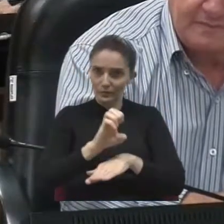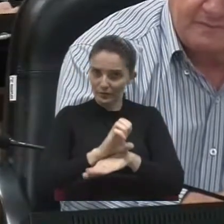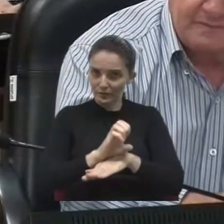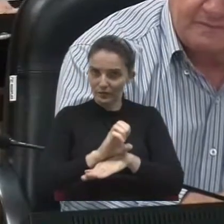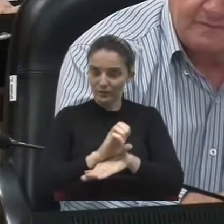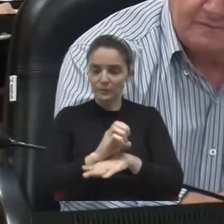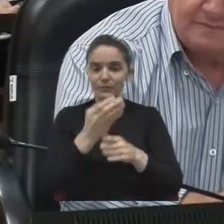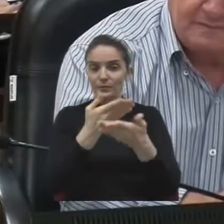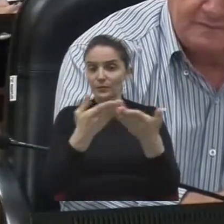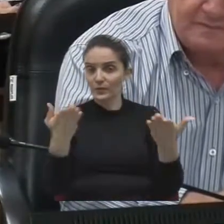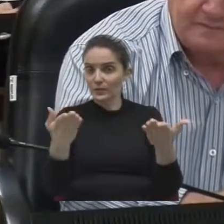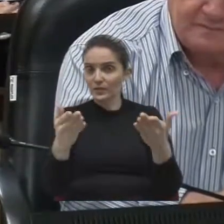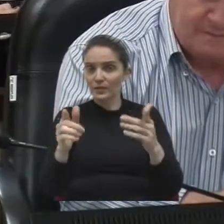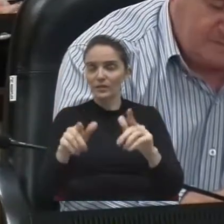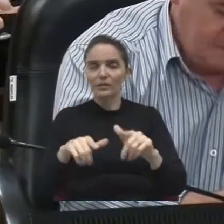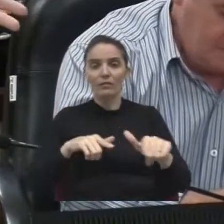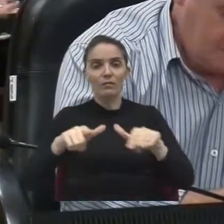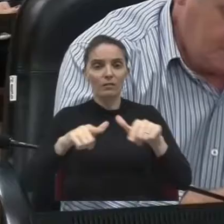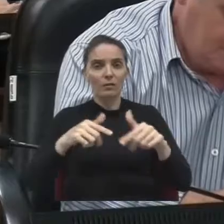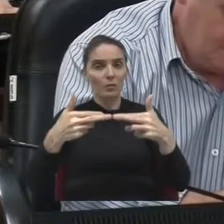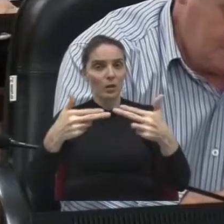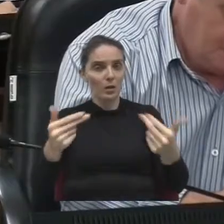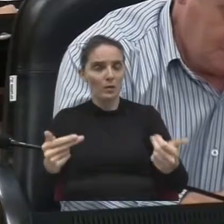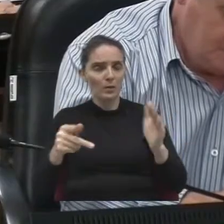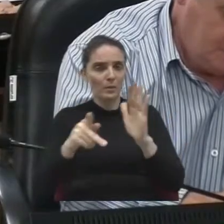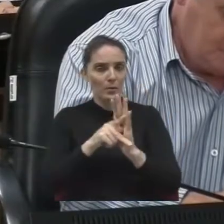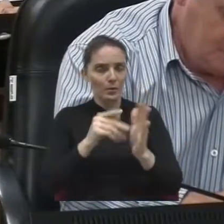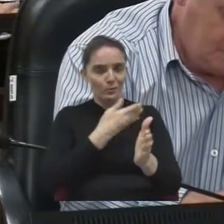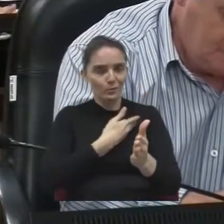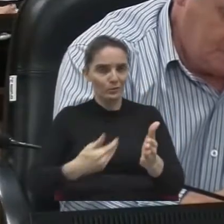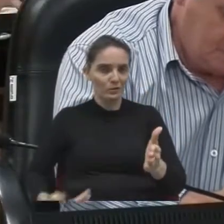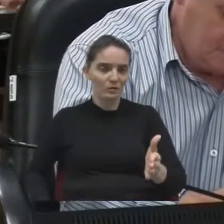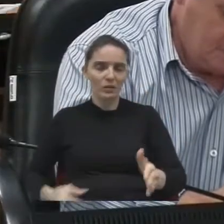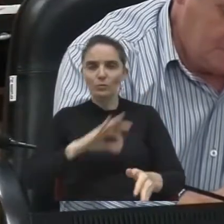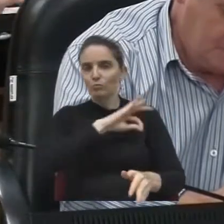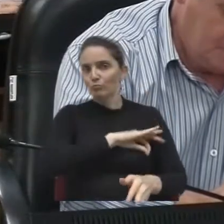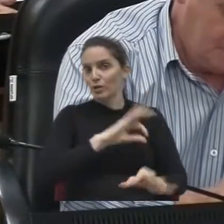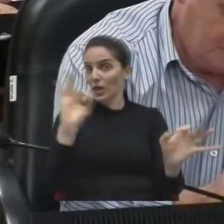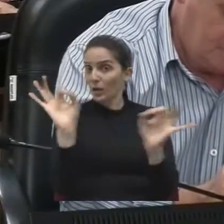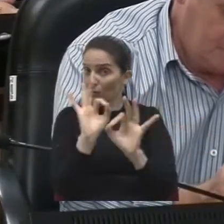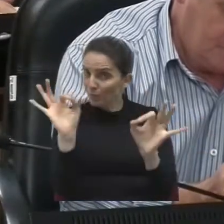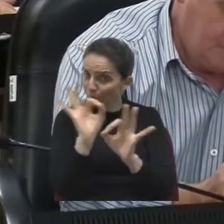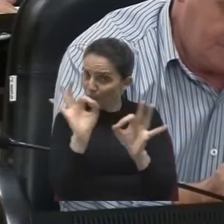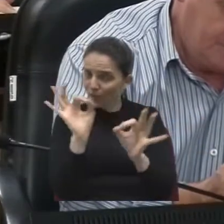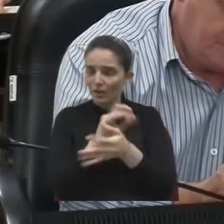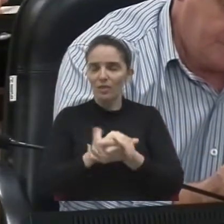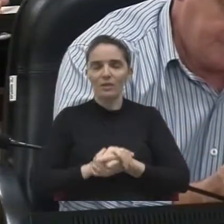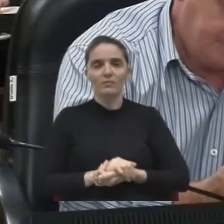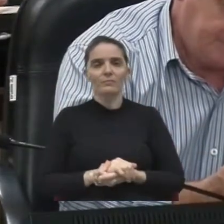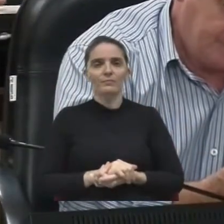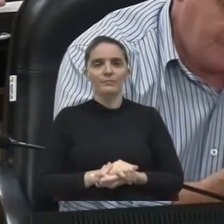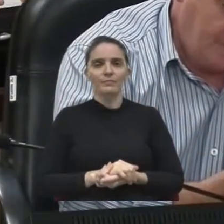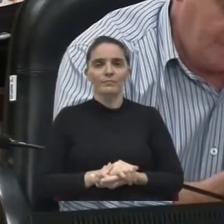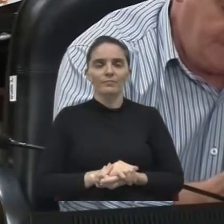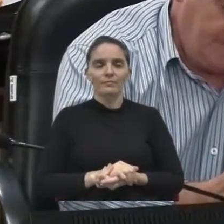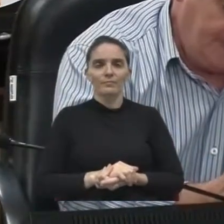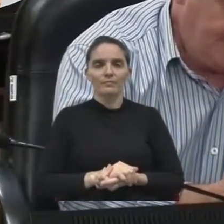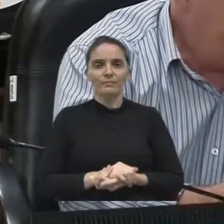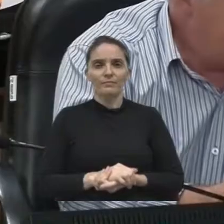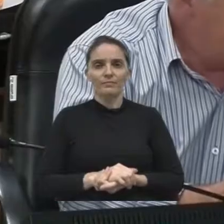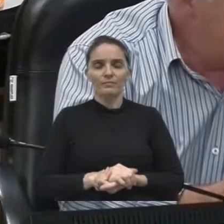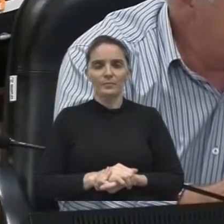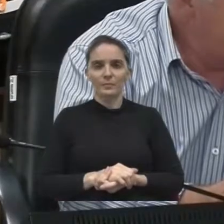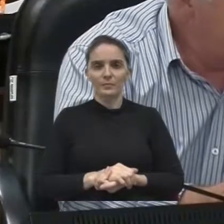serviço público de obrigação do Estado sem ganhar nada por isso. E isso só serve para que nós